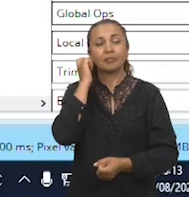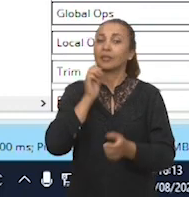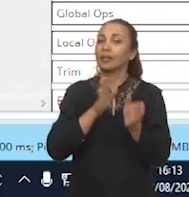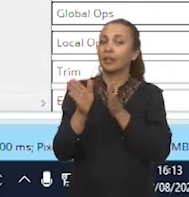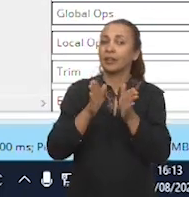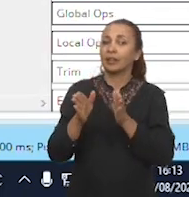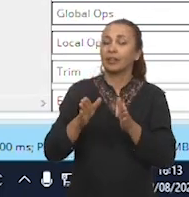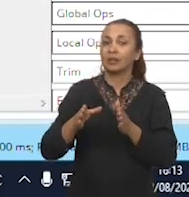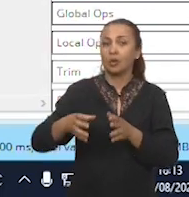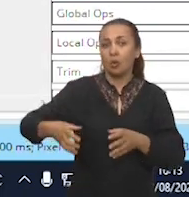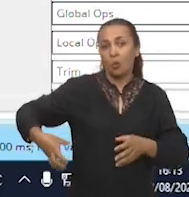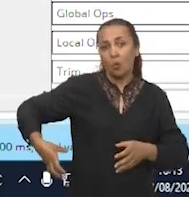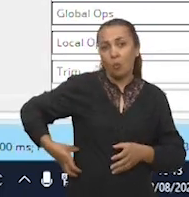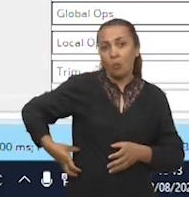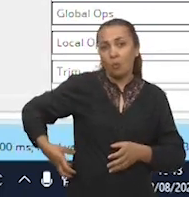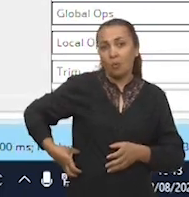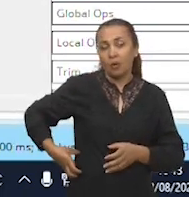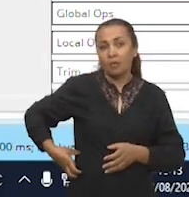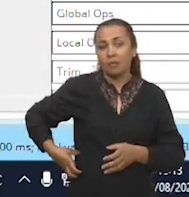entre os rins